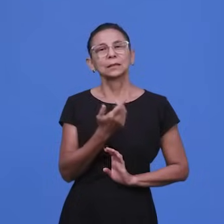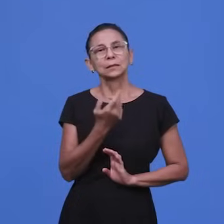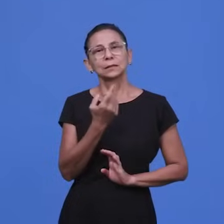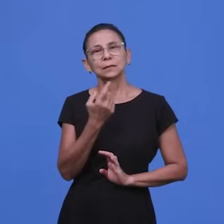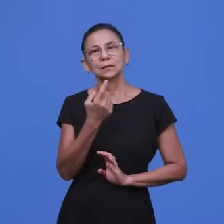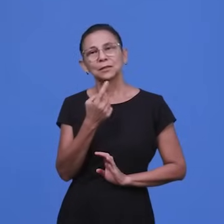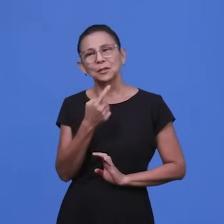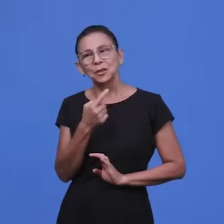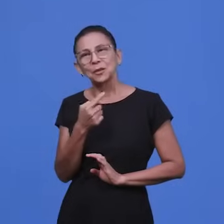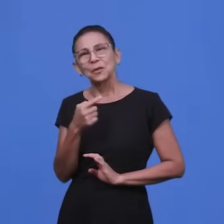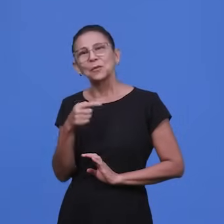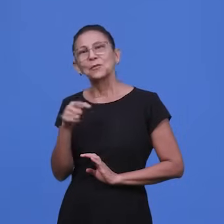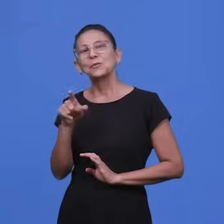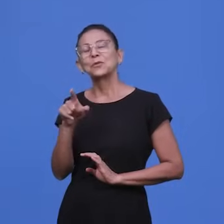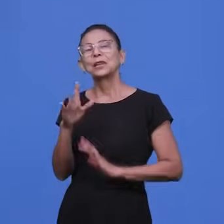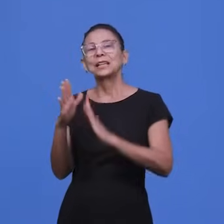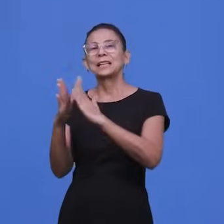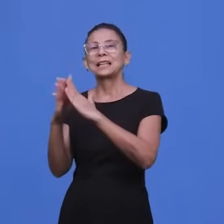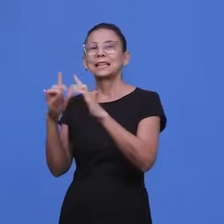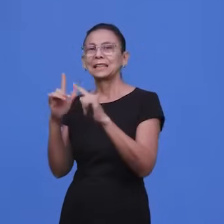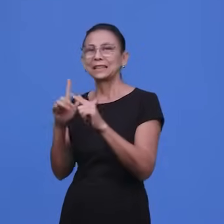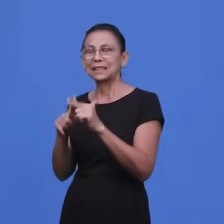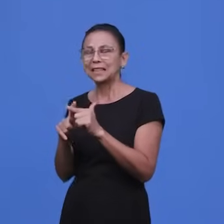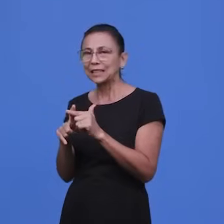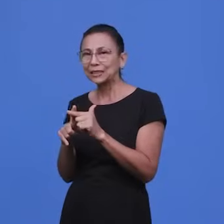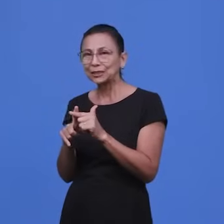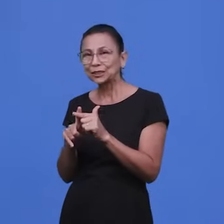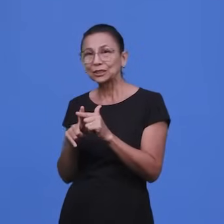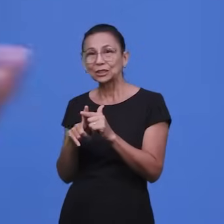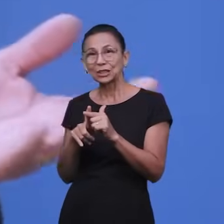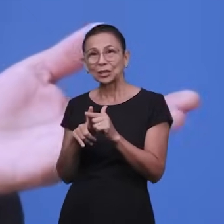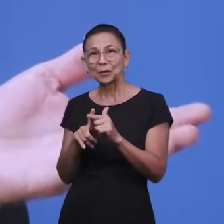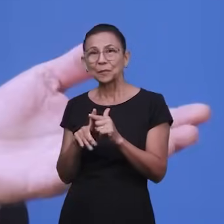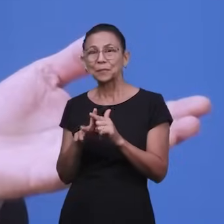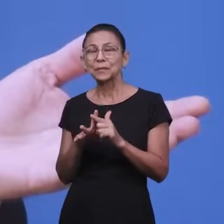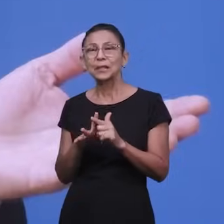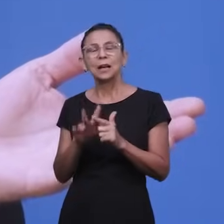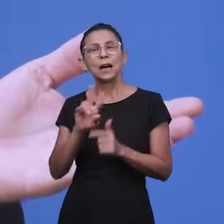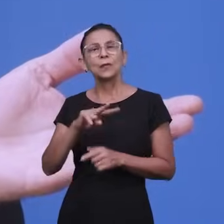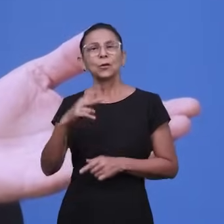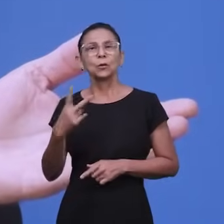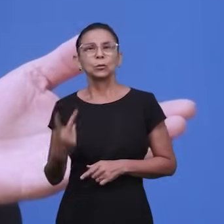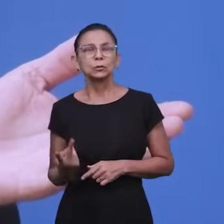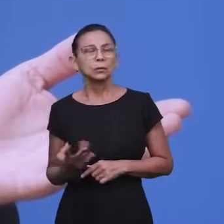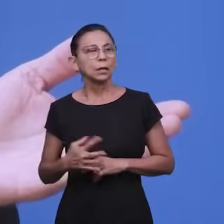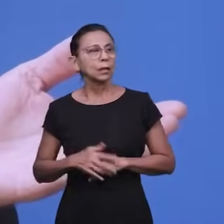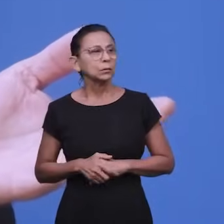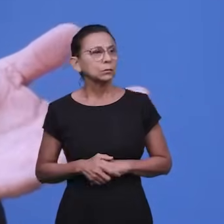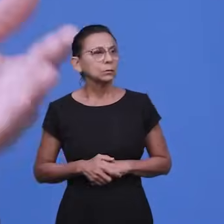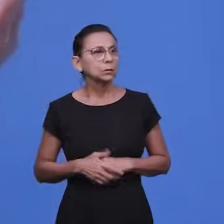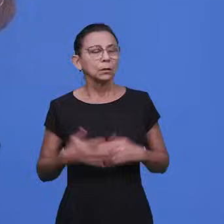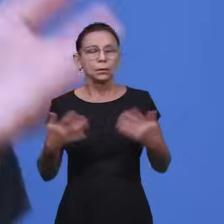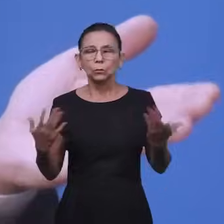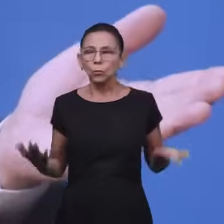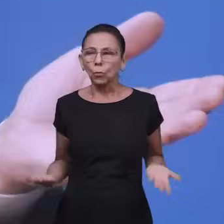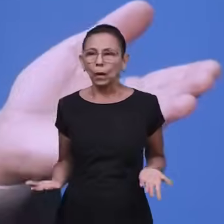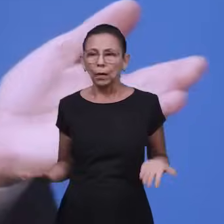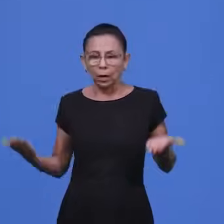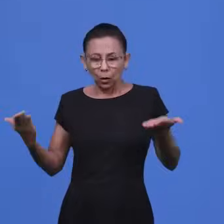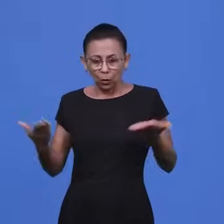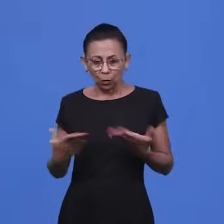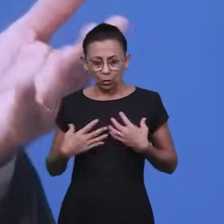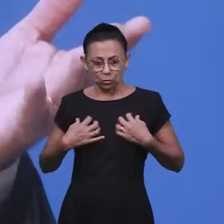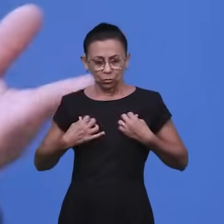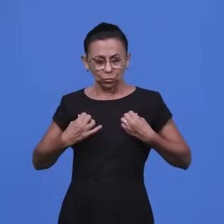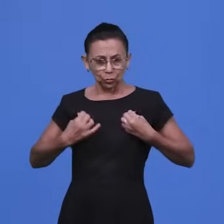todo mundo diferente. Ela falou assim, não tem como não dar ouvido ao que vocês ensinam, porque é de Deus,